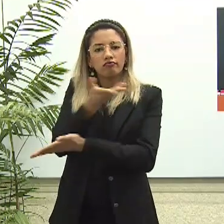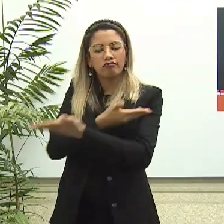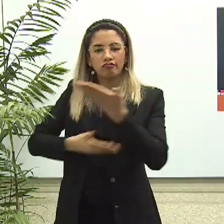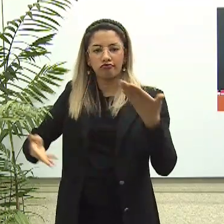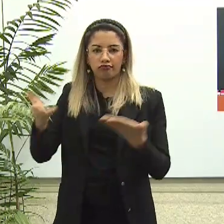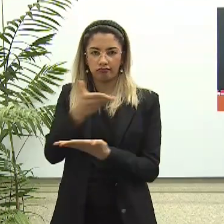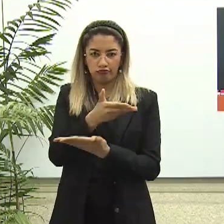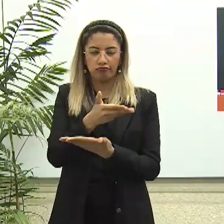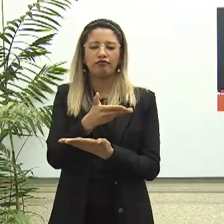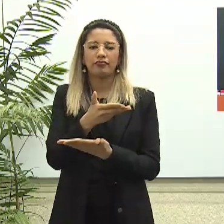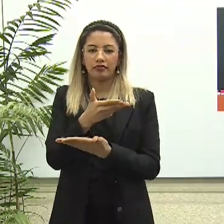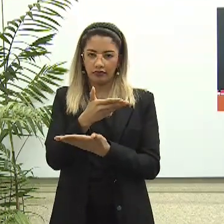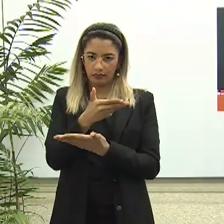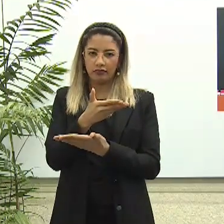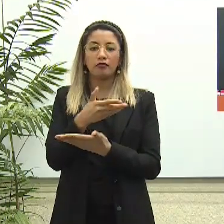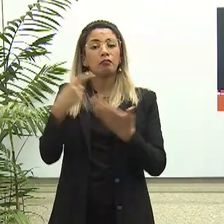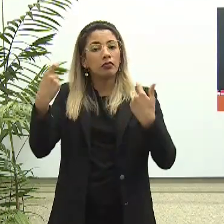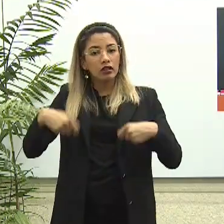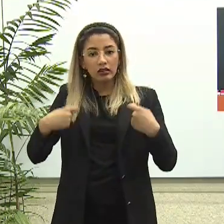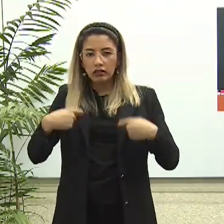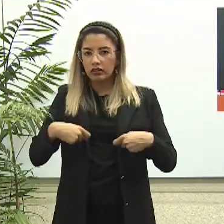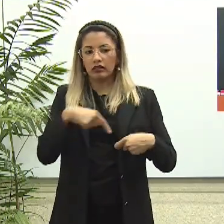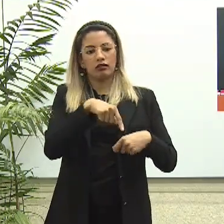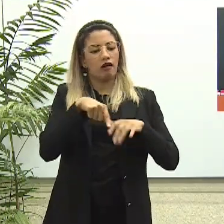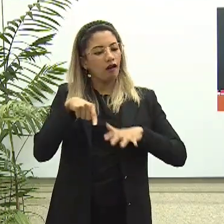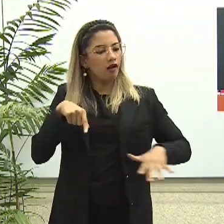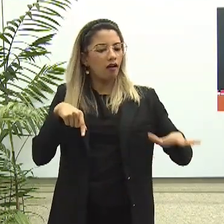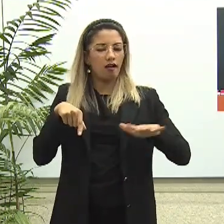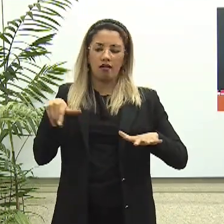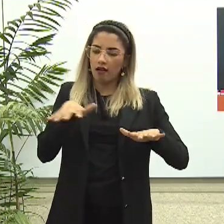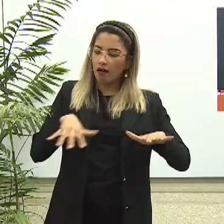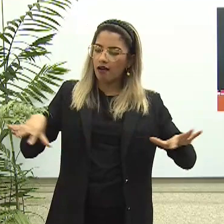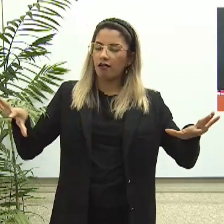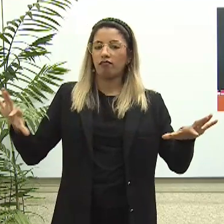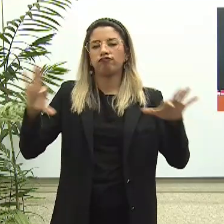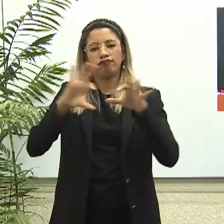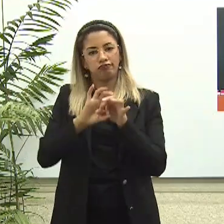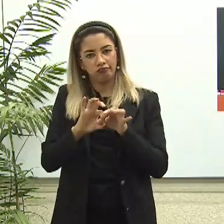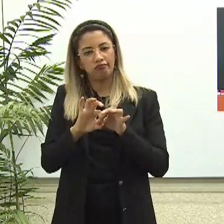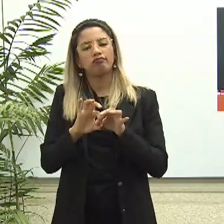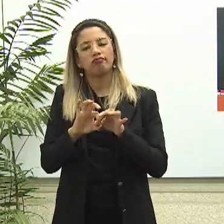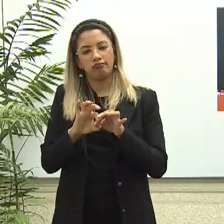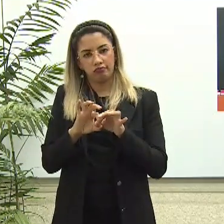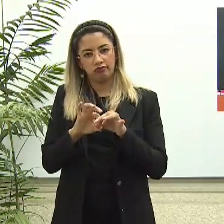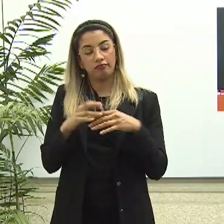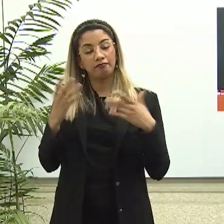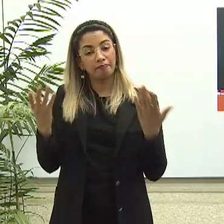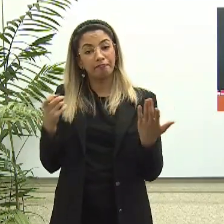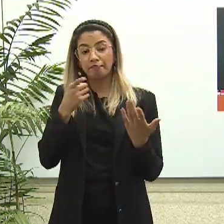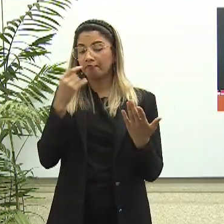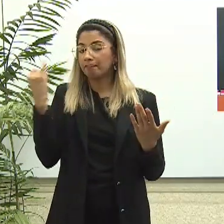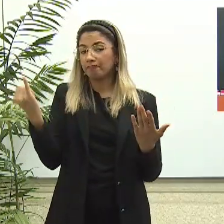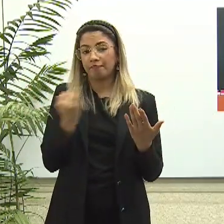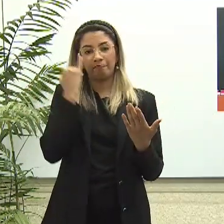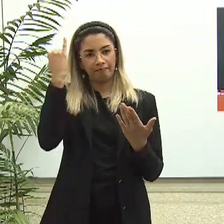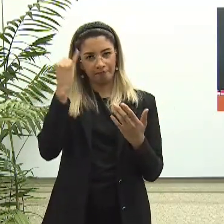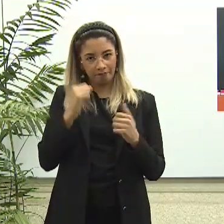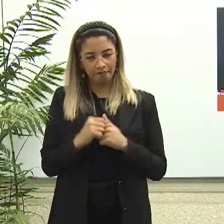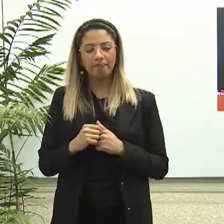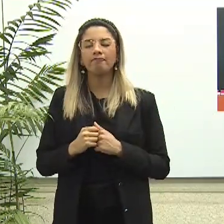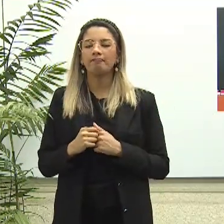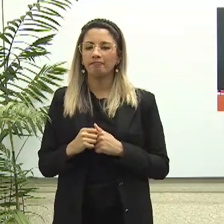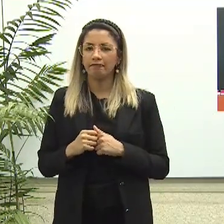humanas e a a a formação de programadores de de tecnólogos etc Então isso é essencial